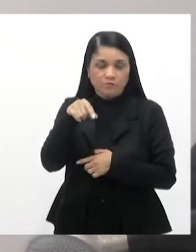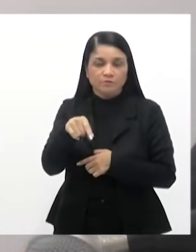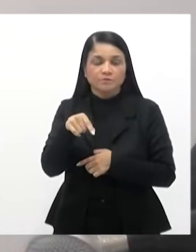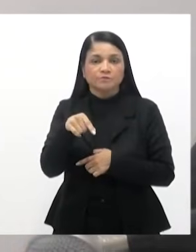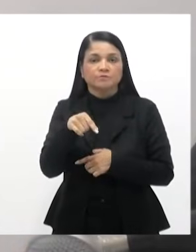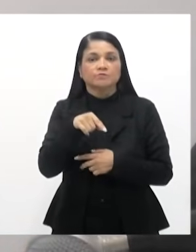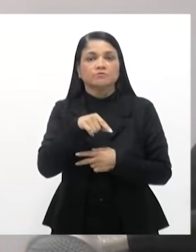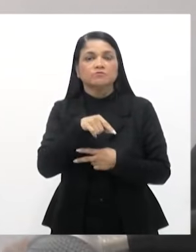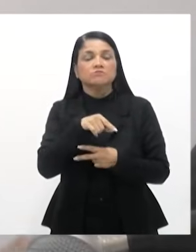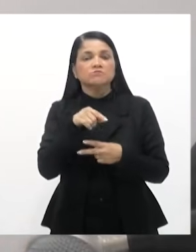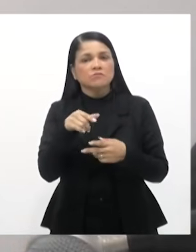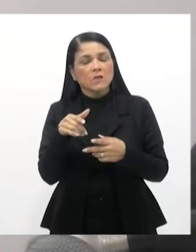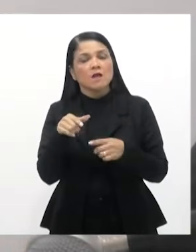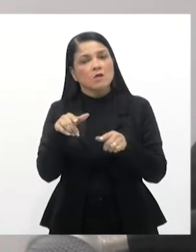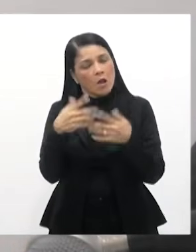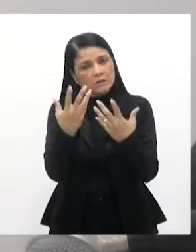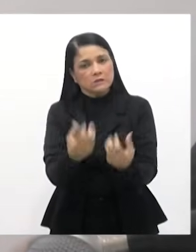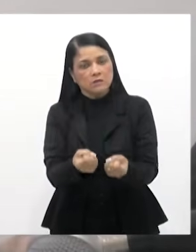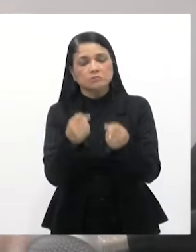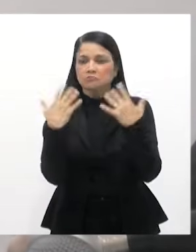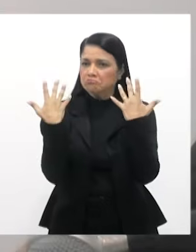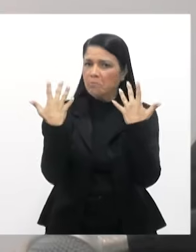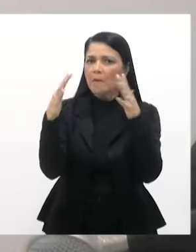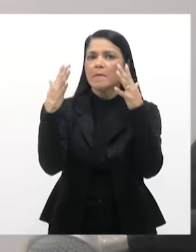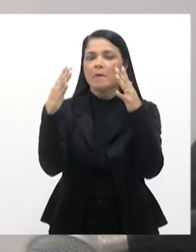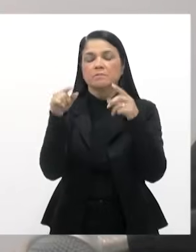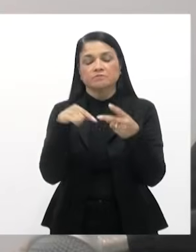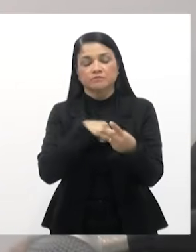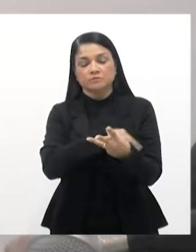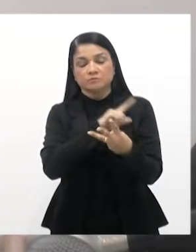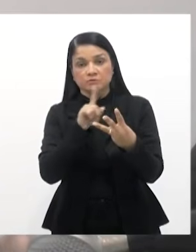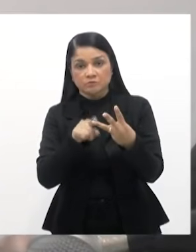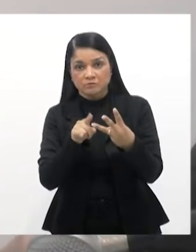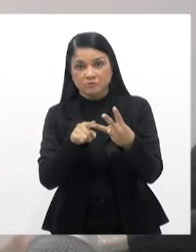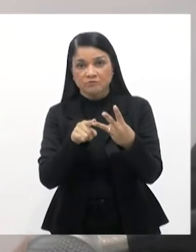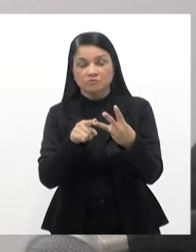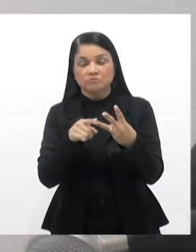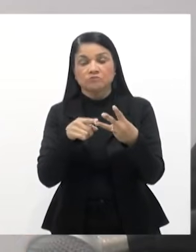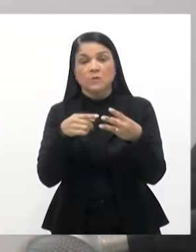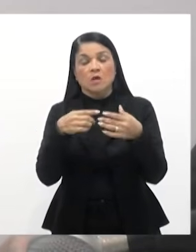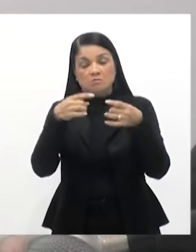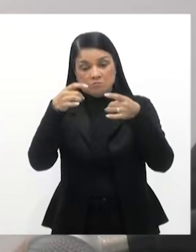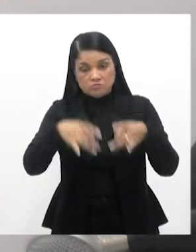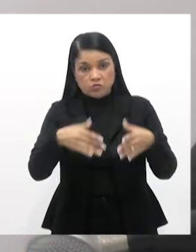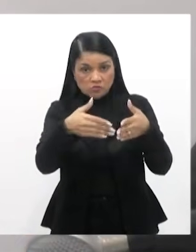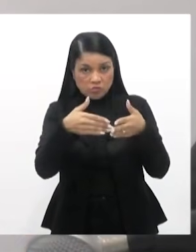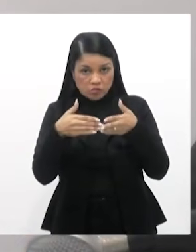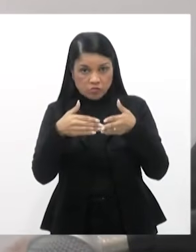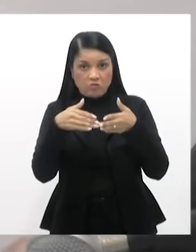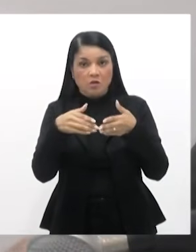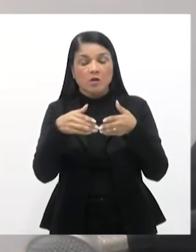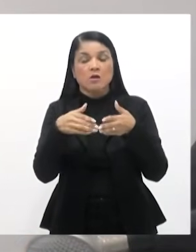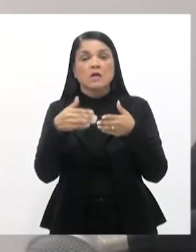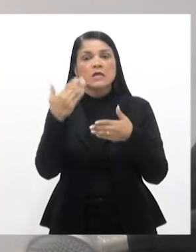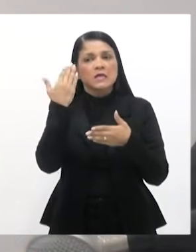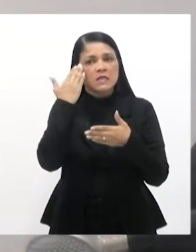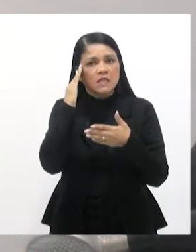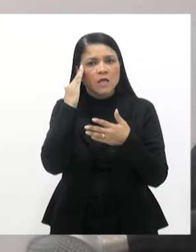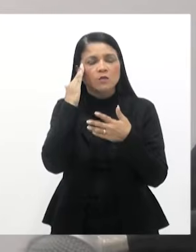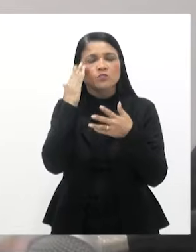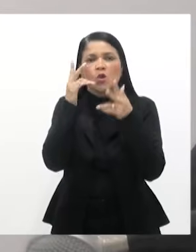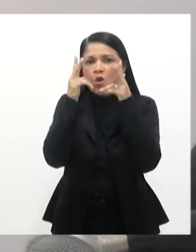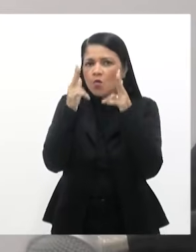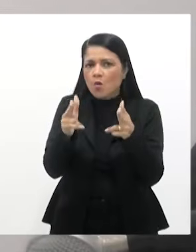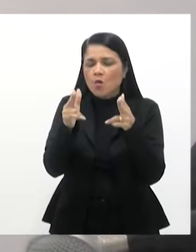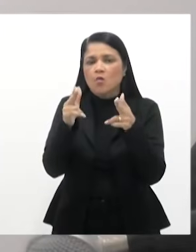ponto, acolho e aplaudo. E a questão da desincompatibilização também entendo da mesma maneira. Acho